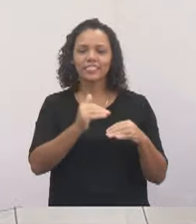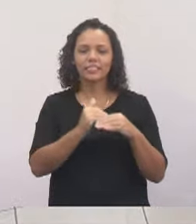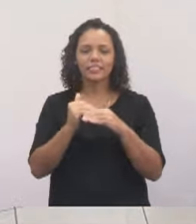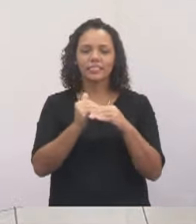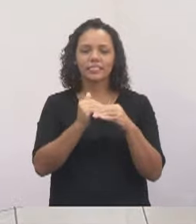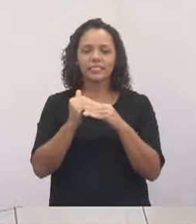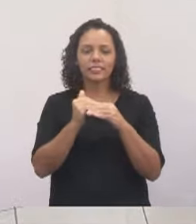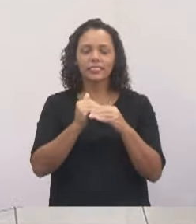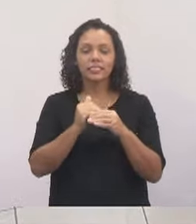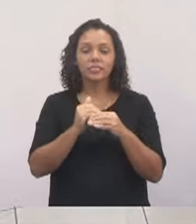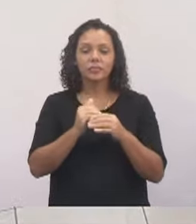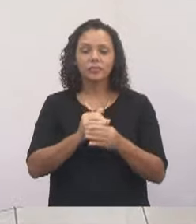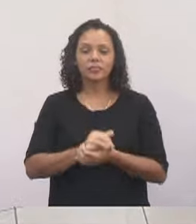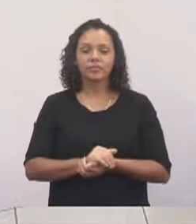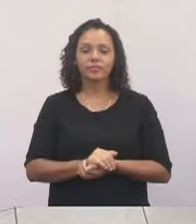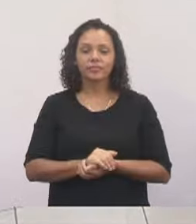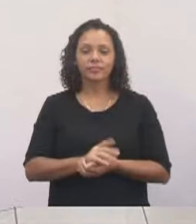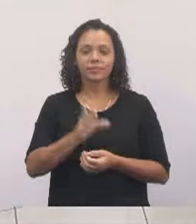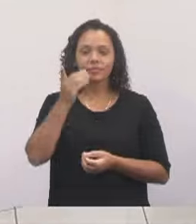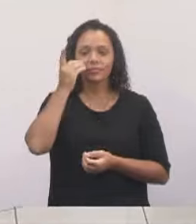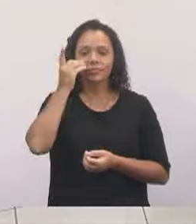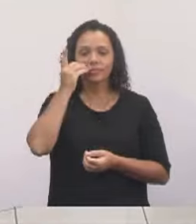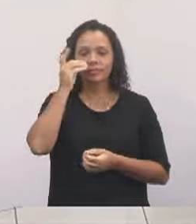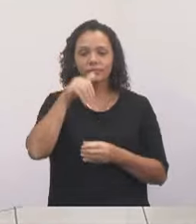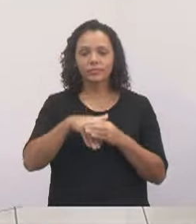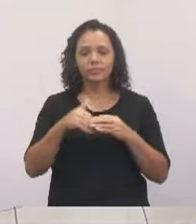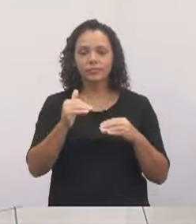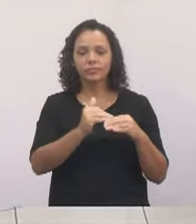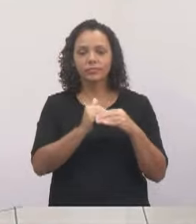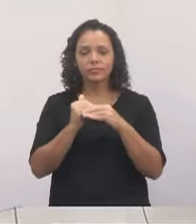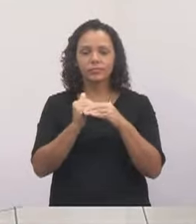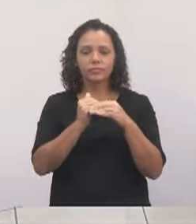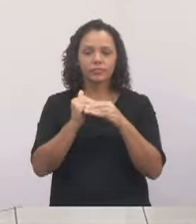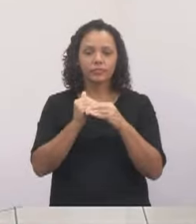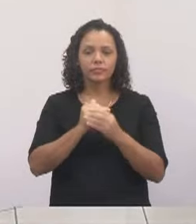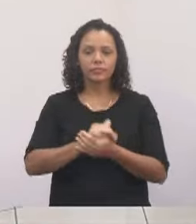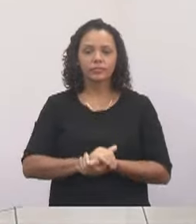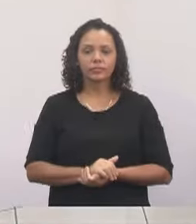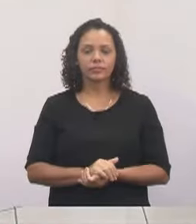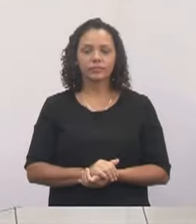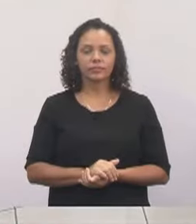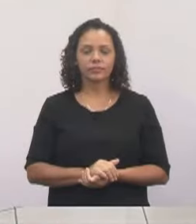voto é favorável. Como vota vereador Dude? Favorável.